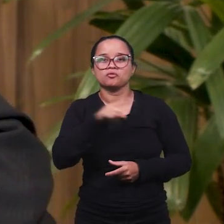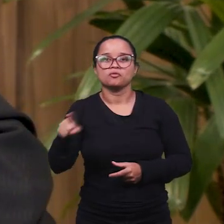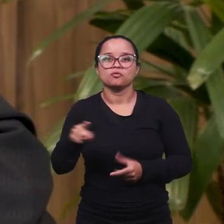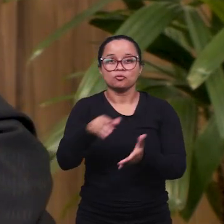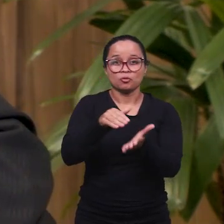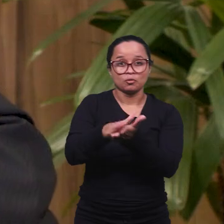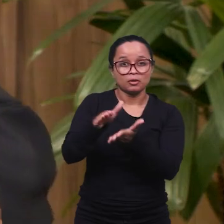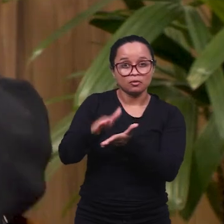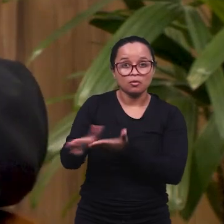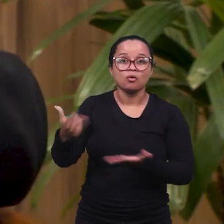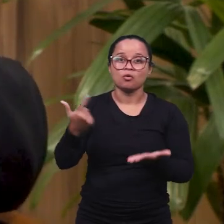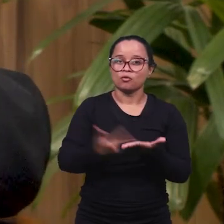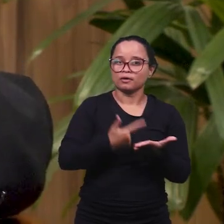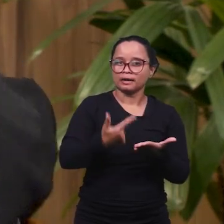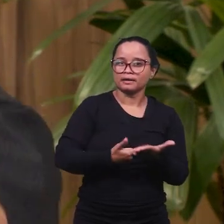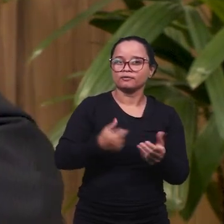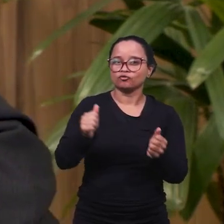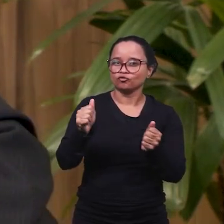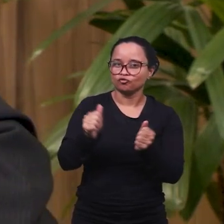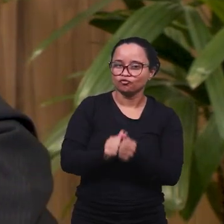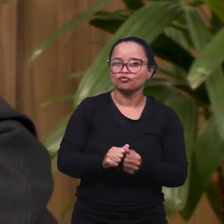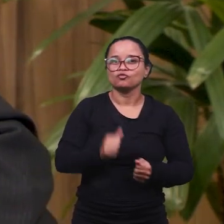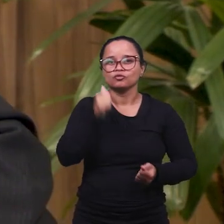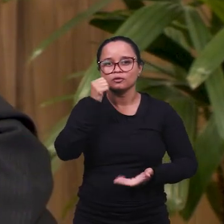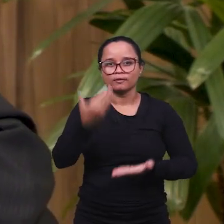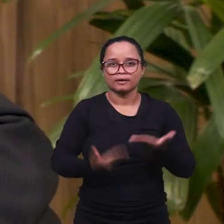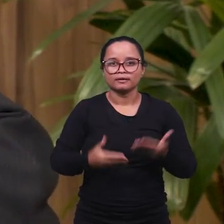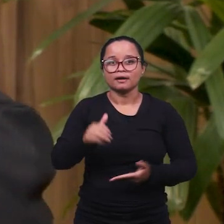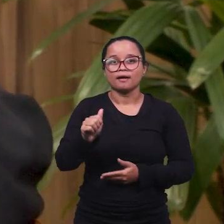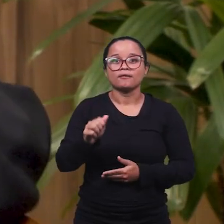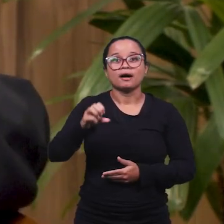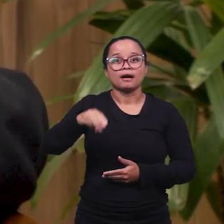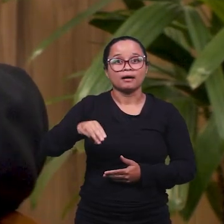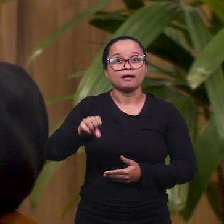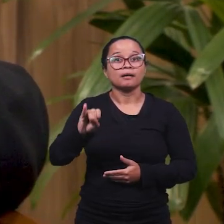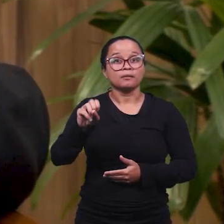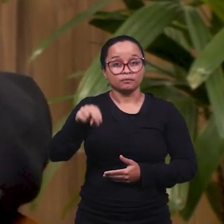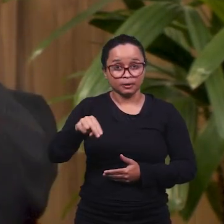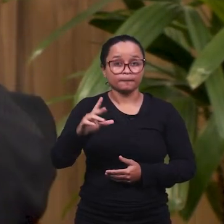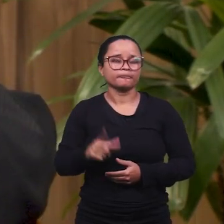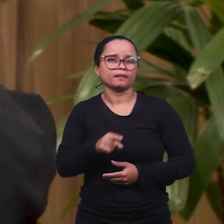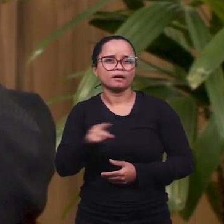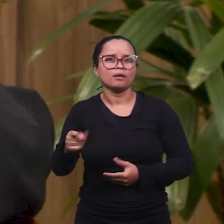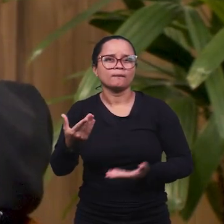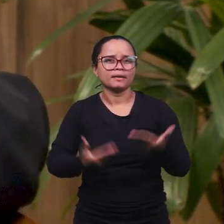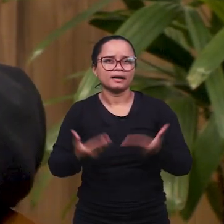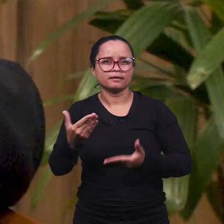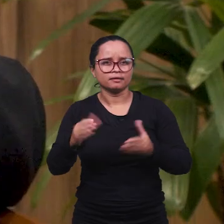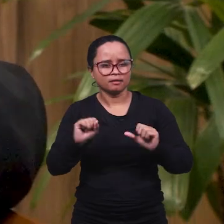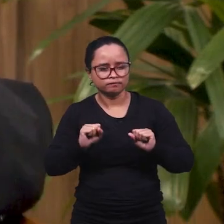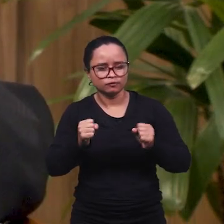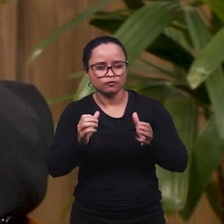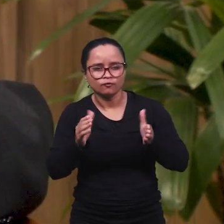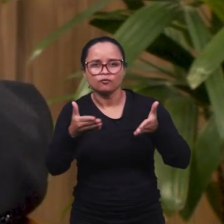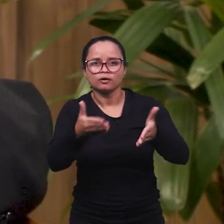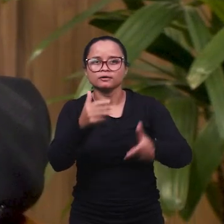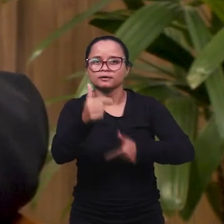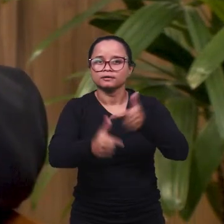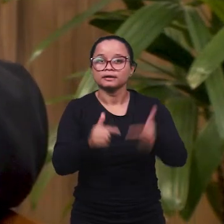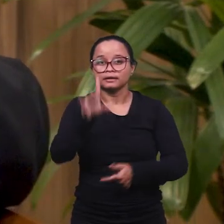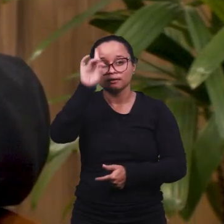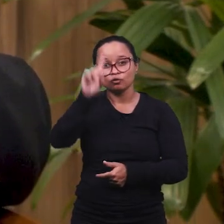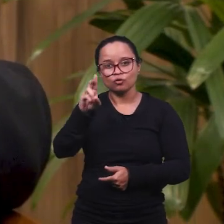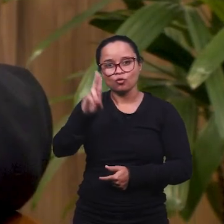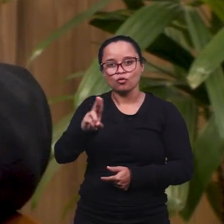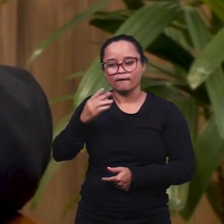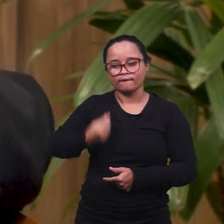ela cita, não é? Voltada para esse tema. Então, é uma irmã empenhada nesse trabalho, Deus usa a vida